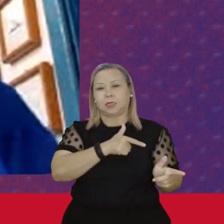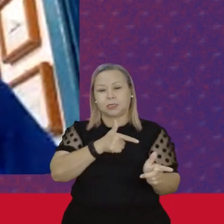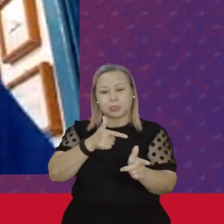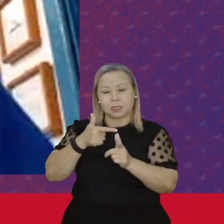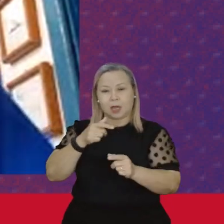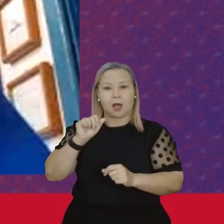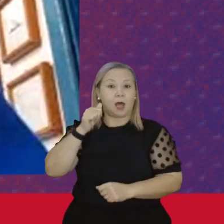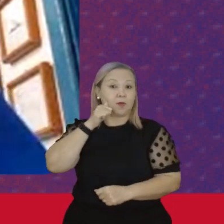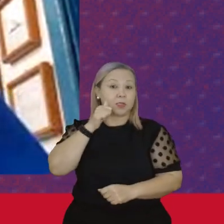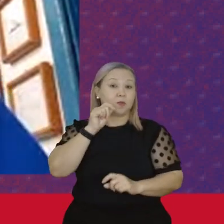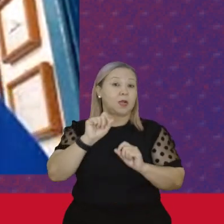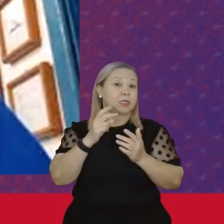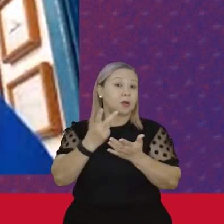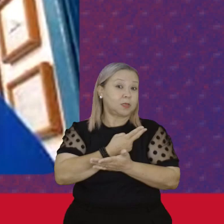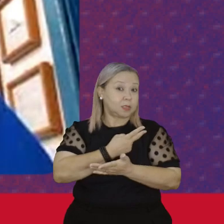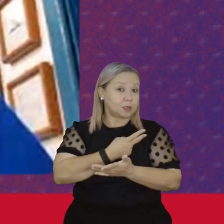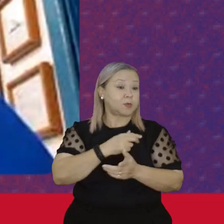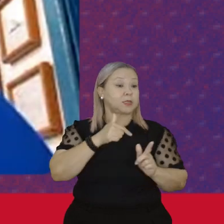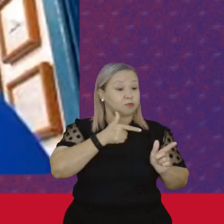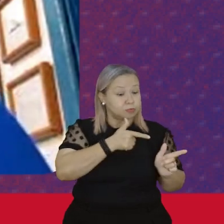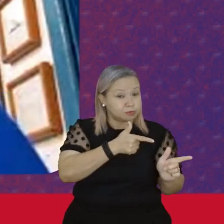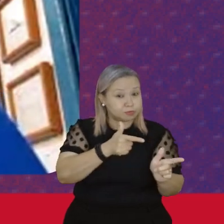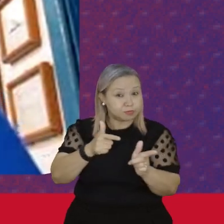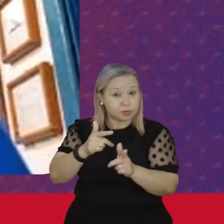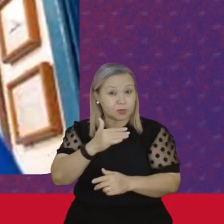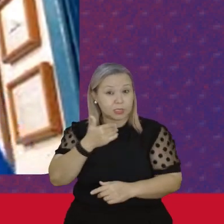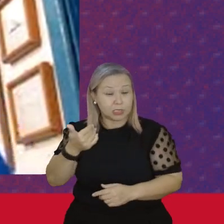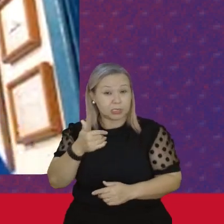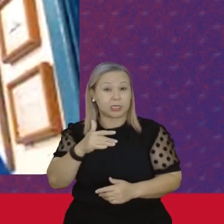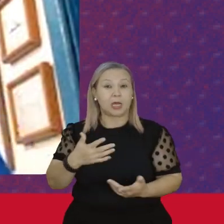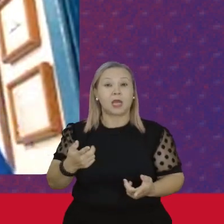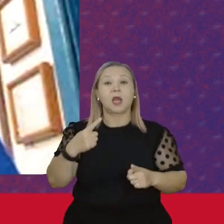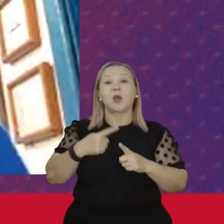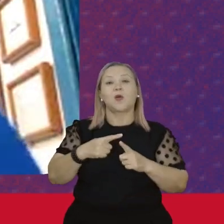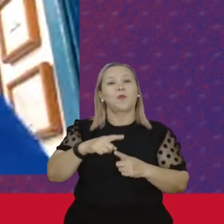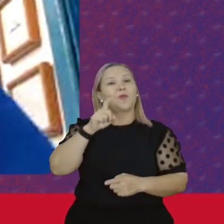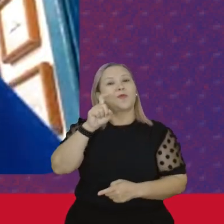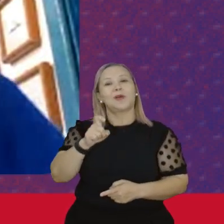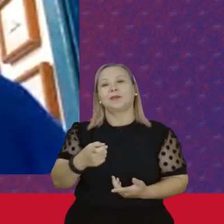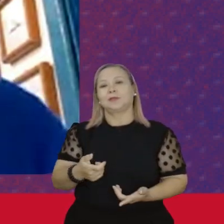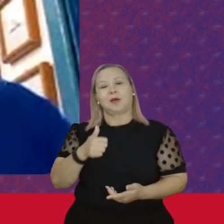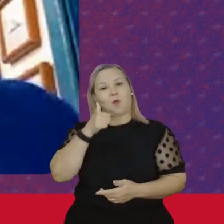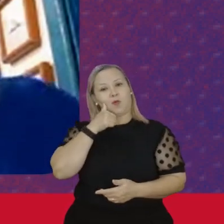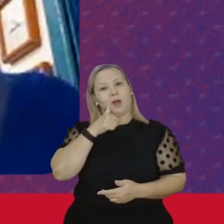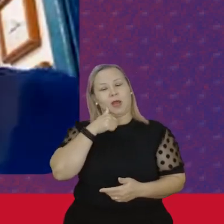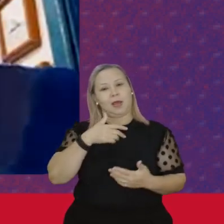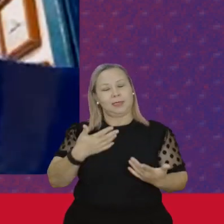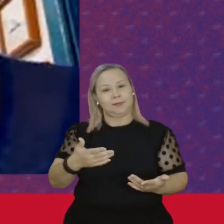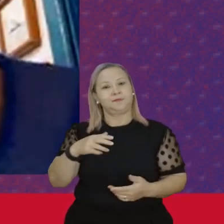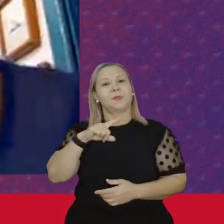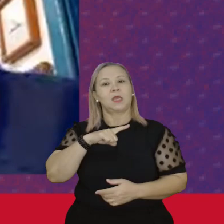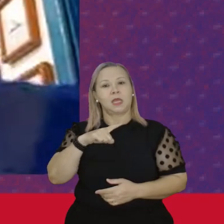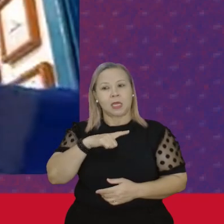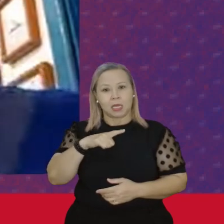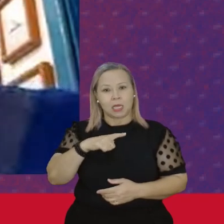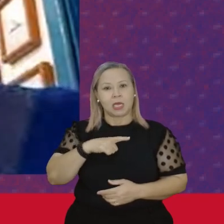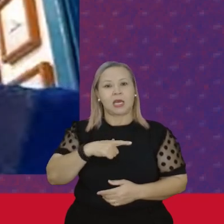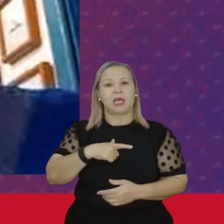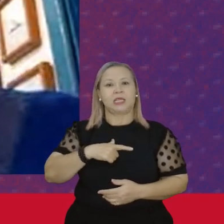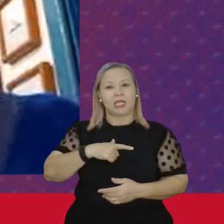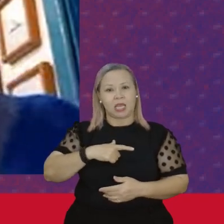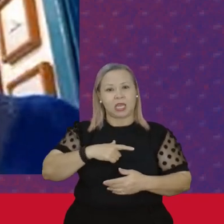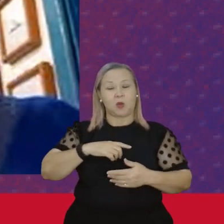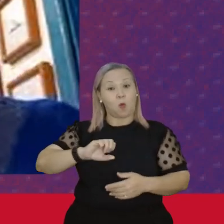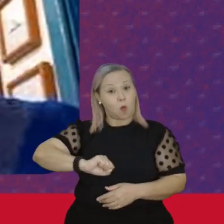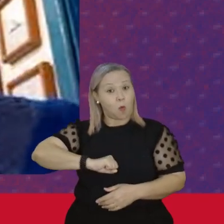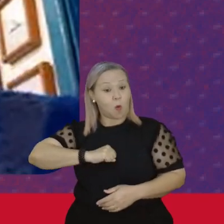mulheres são assassinadas, de um modo geral, porque são mulheres, né? Existe a misoginia, existe o